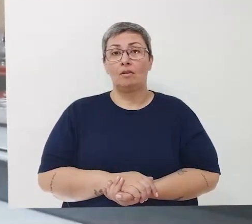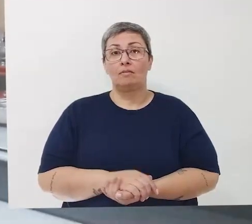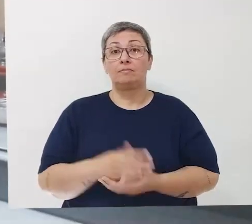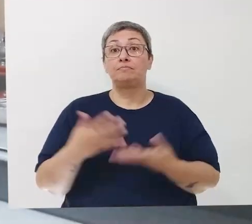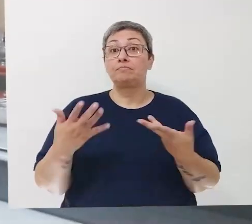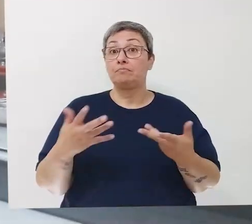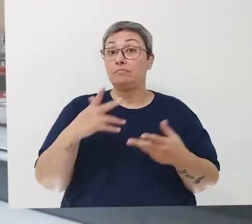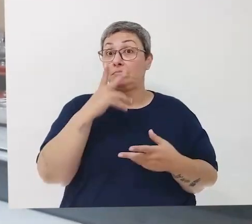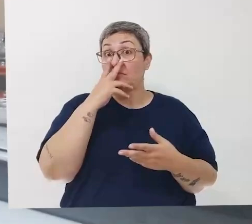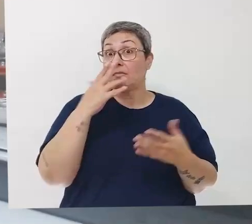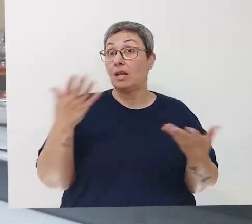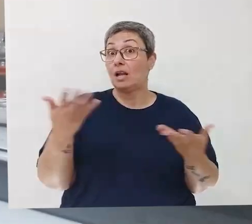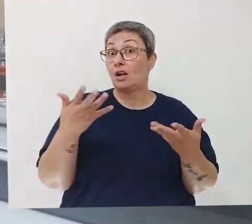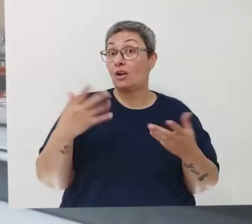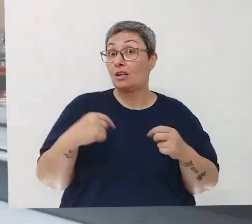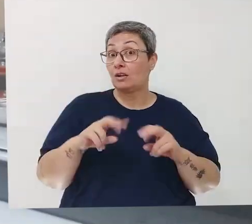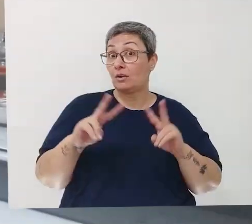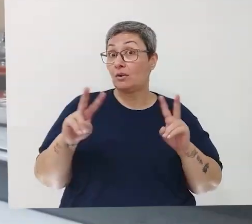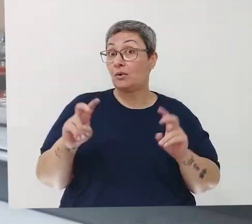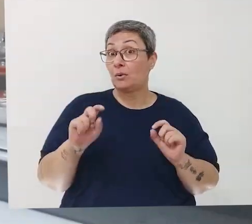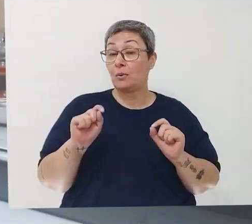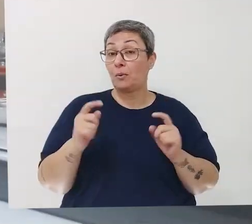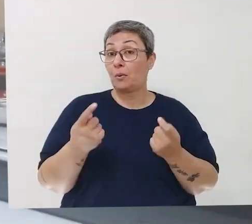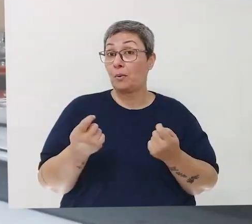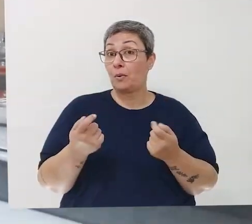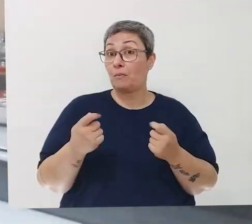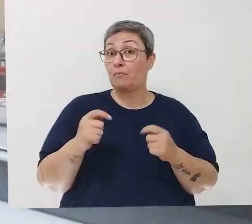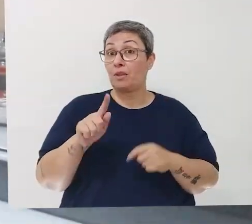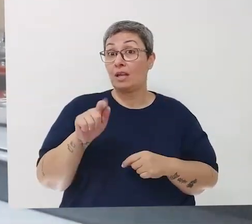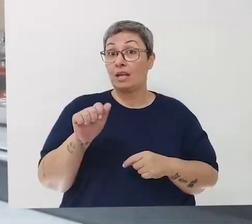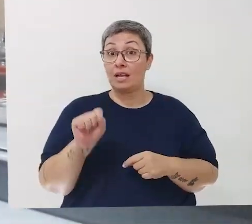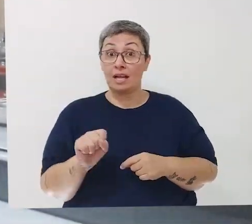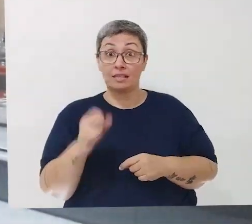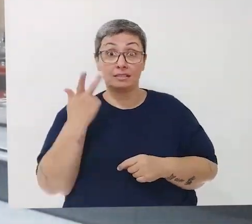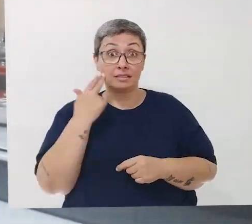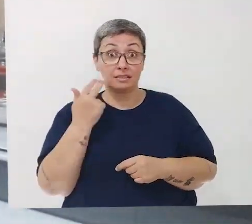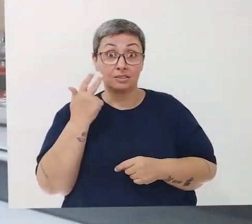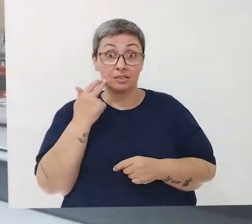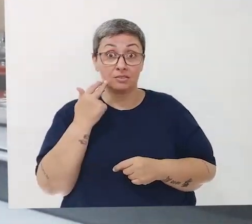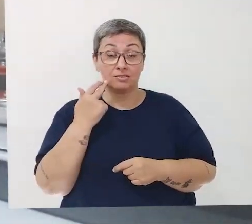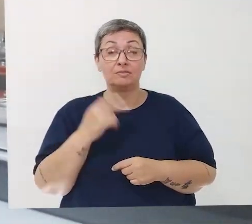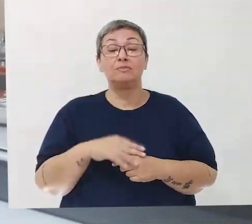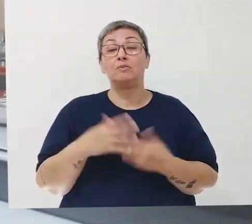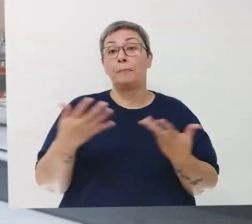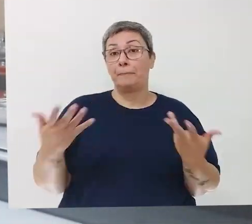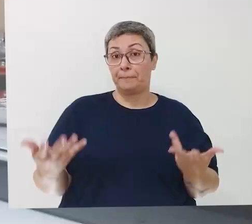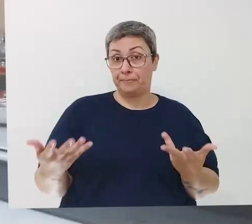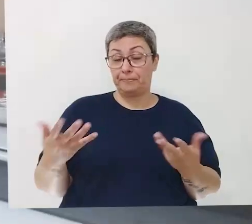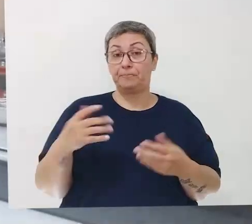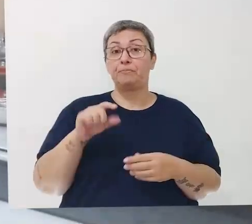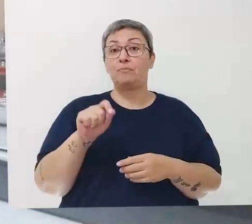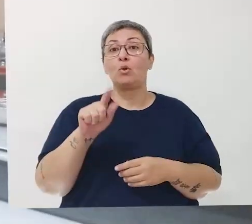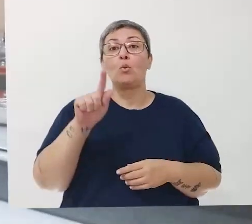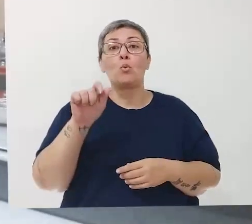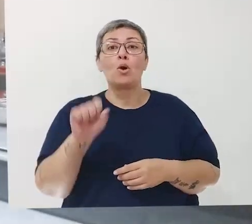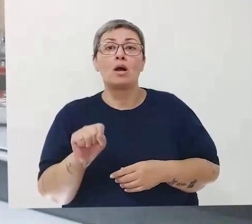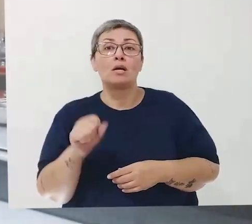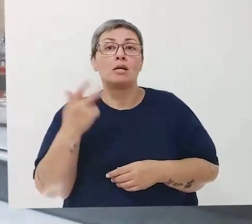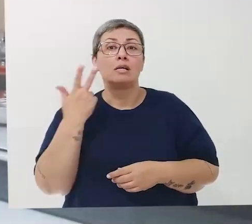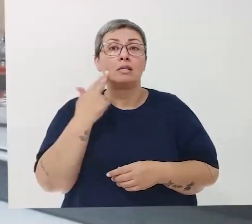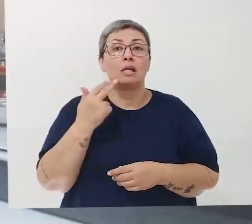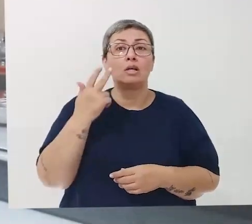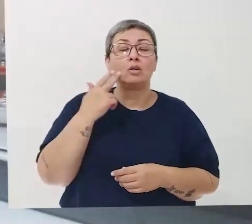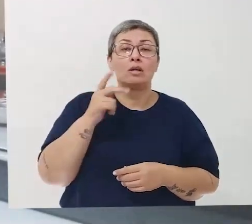Que tal falarmos agora um pouquinho sobre o gás natural? Bom, o gás